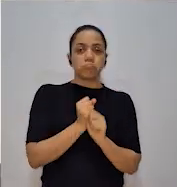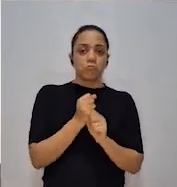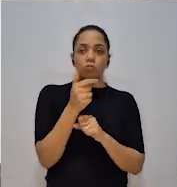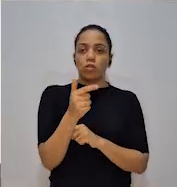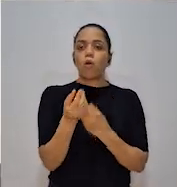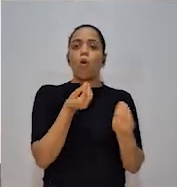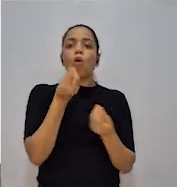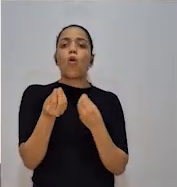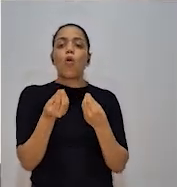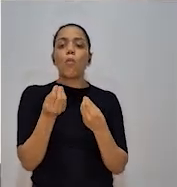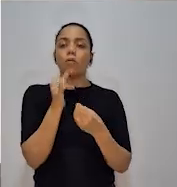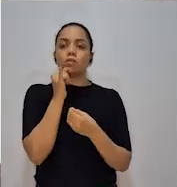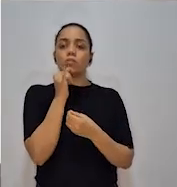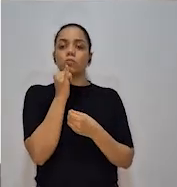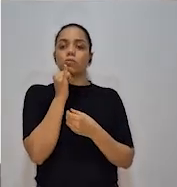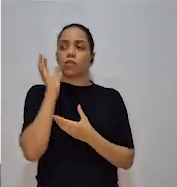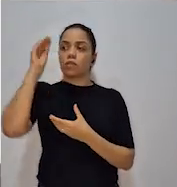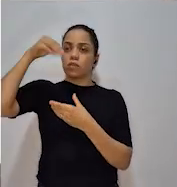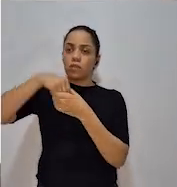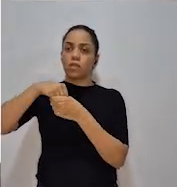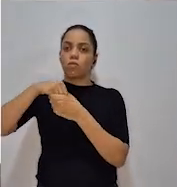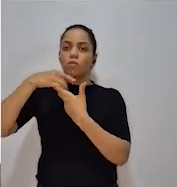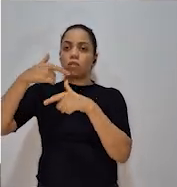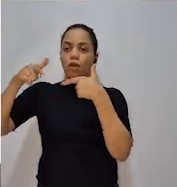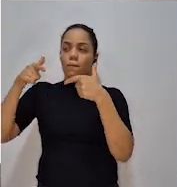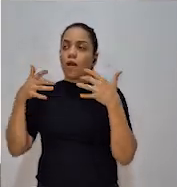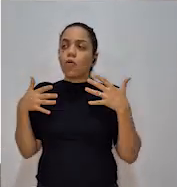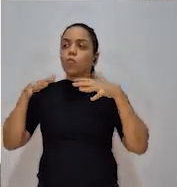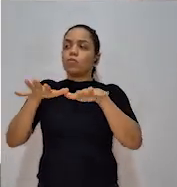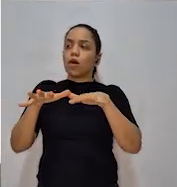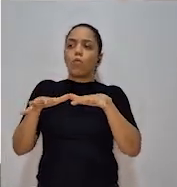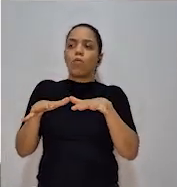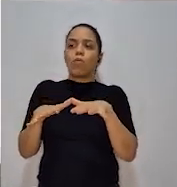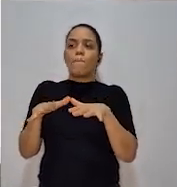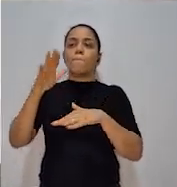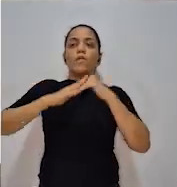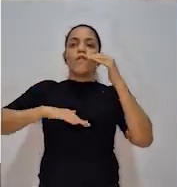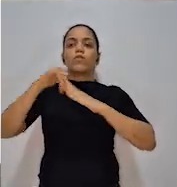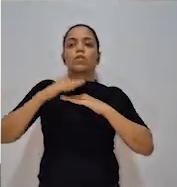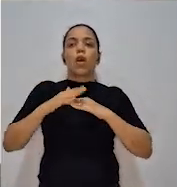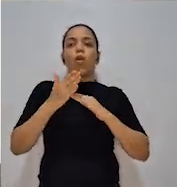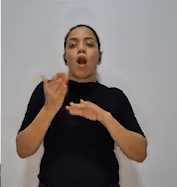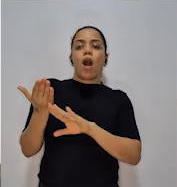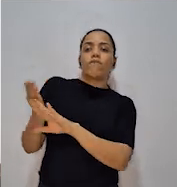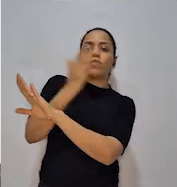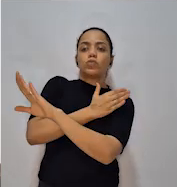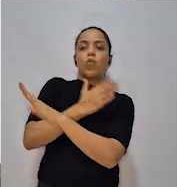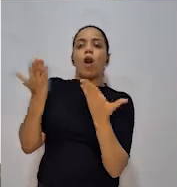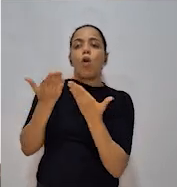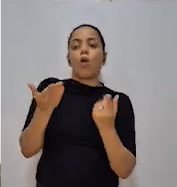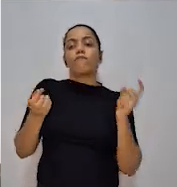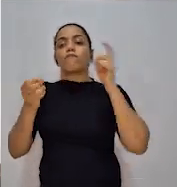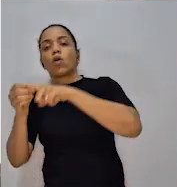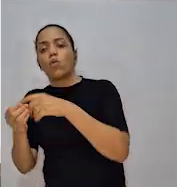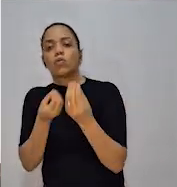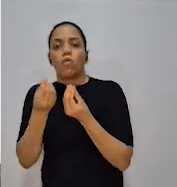sobre como é que está sendo essa inclusão de profissionais que estão reinserindo nas empresas para poder fazer um